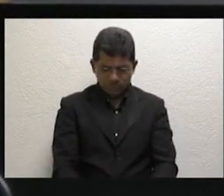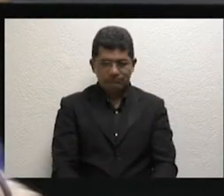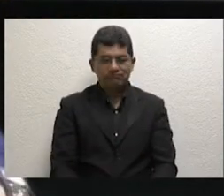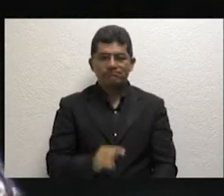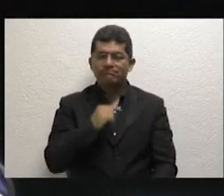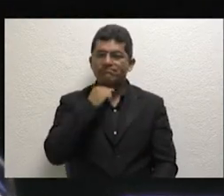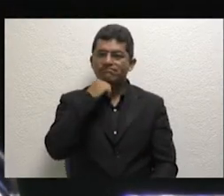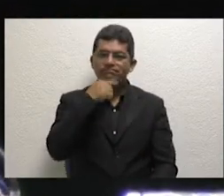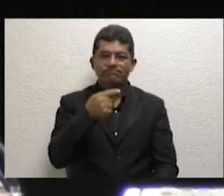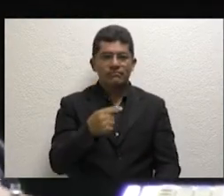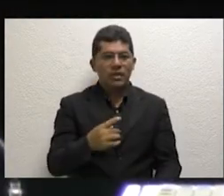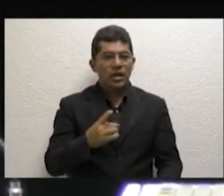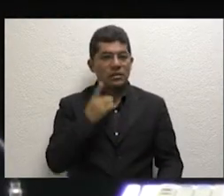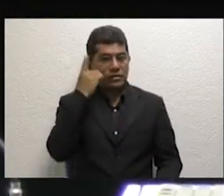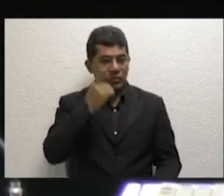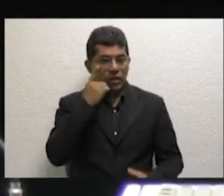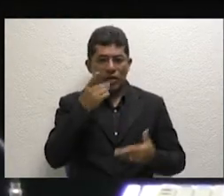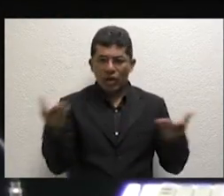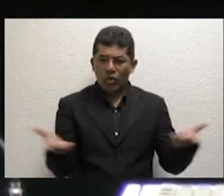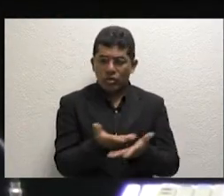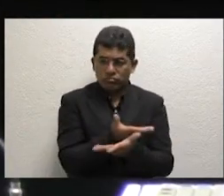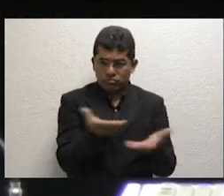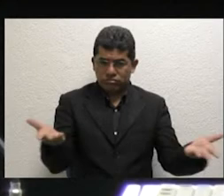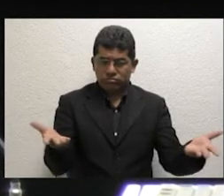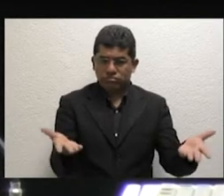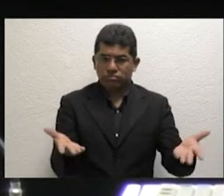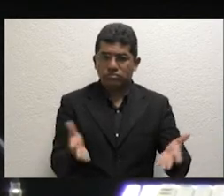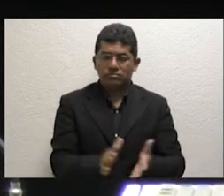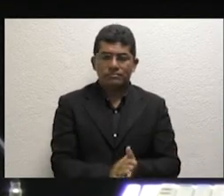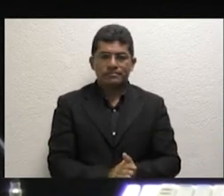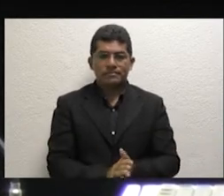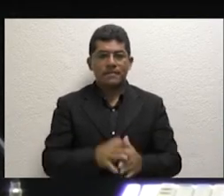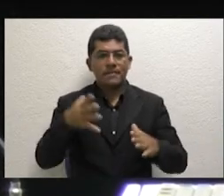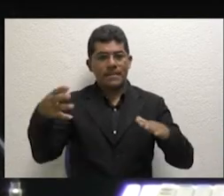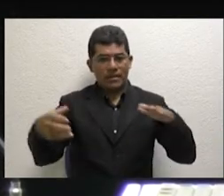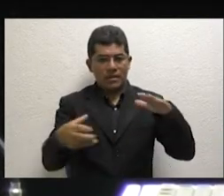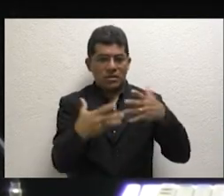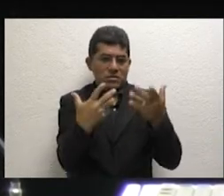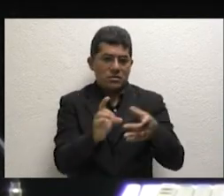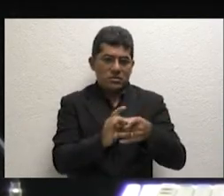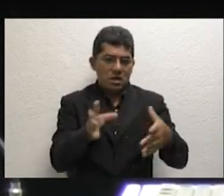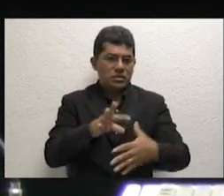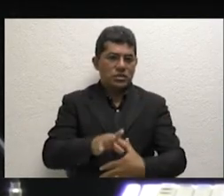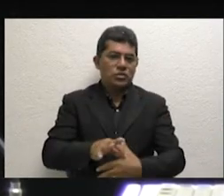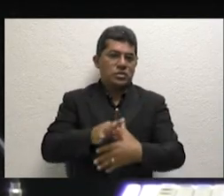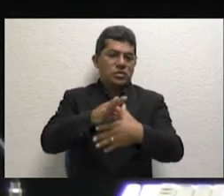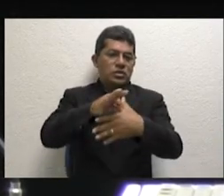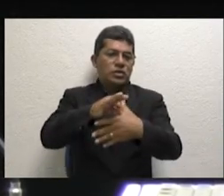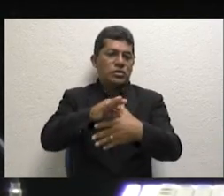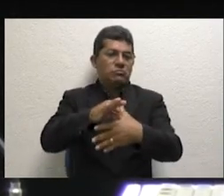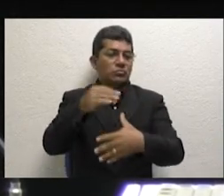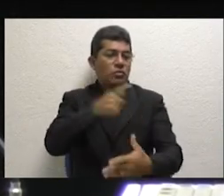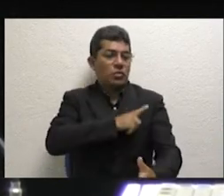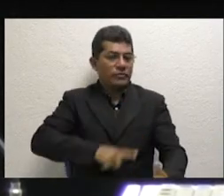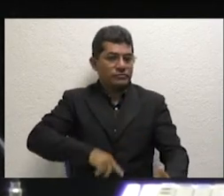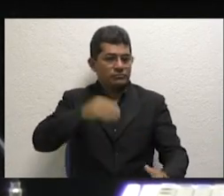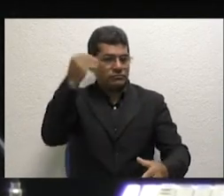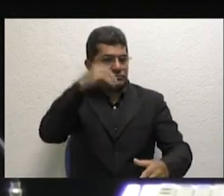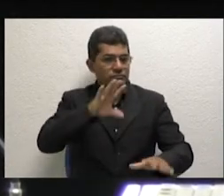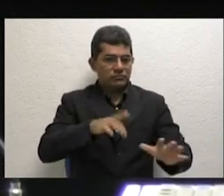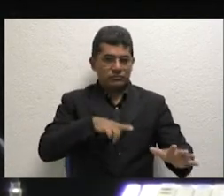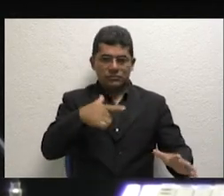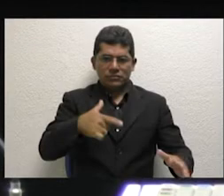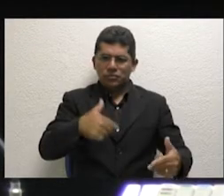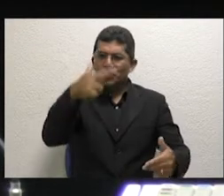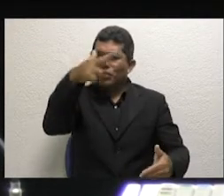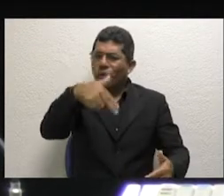deputado se coloca está à disposição para ser lida do governo honestamente eu nunca